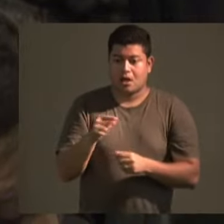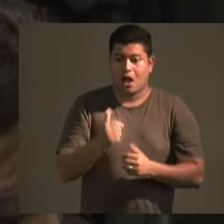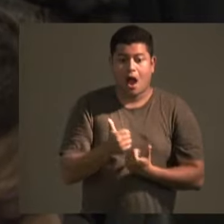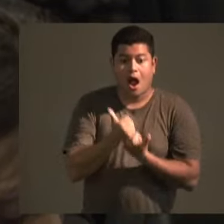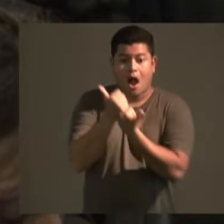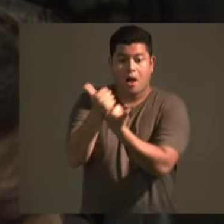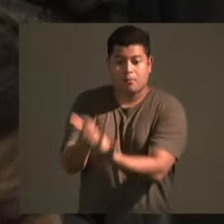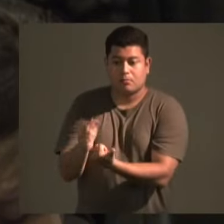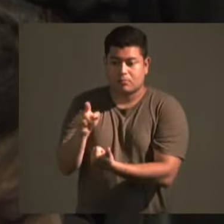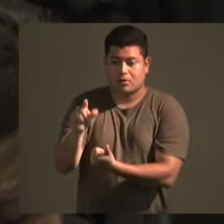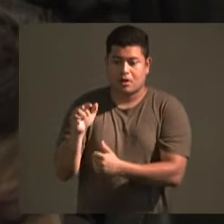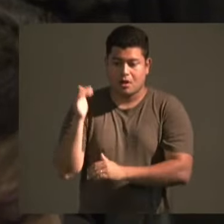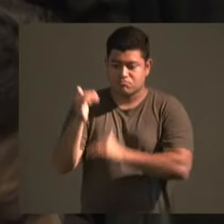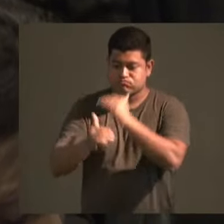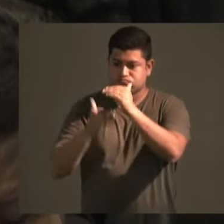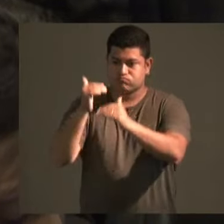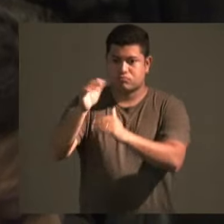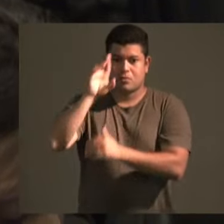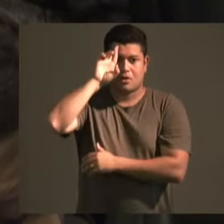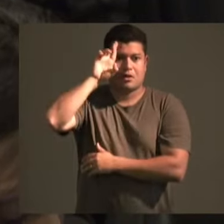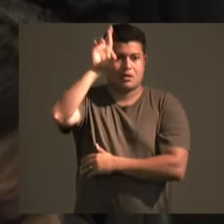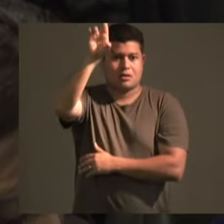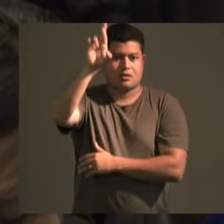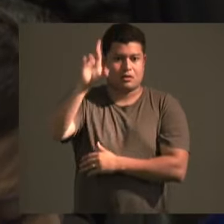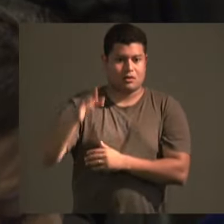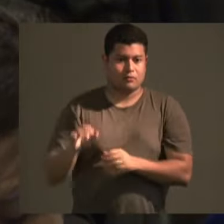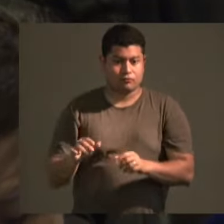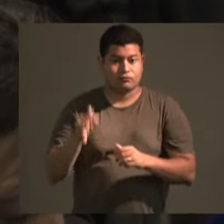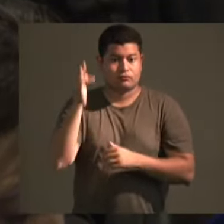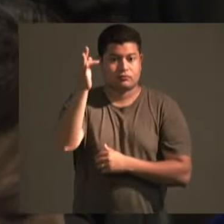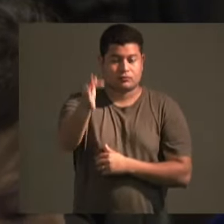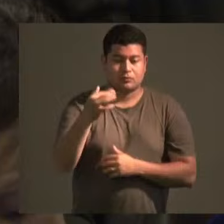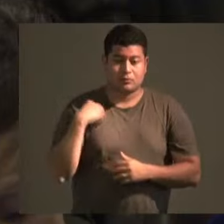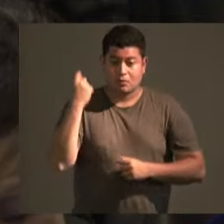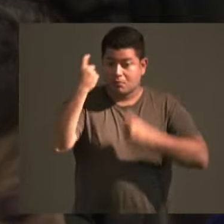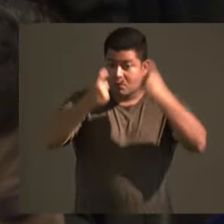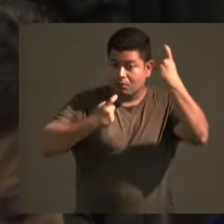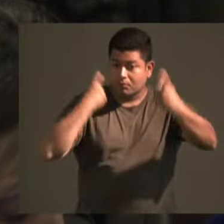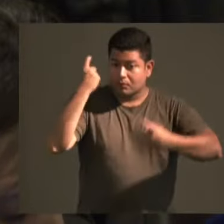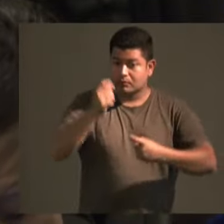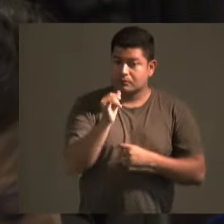pessoa. É muito preocupante que a gente pensa, lá em Blumenau tem